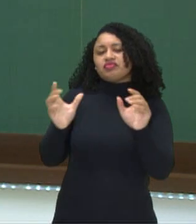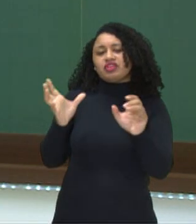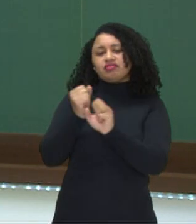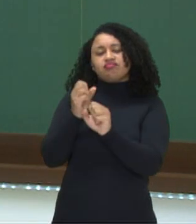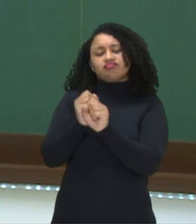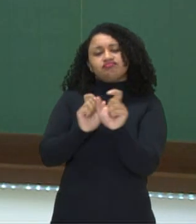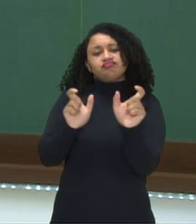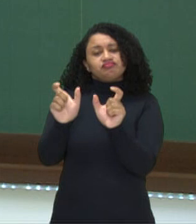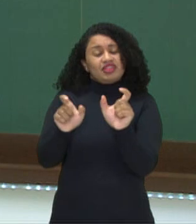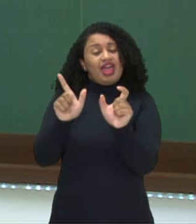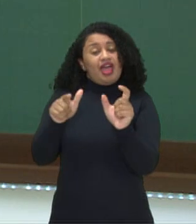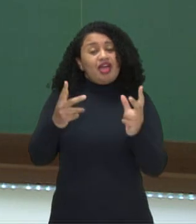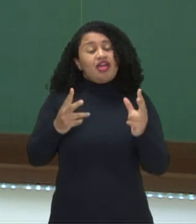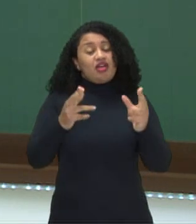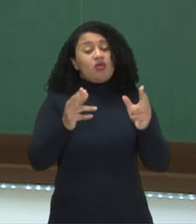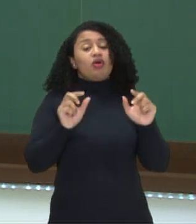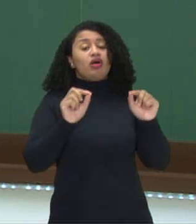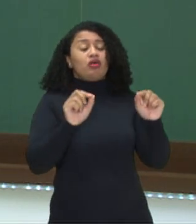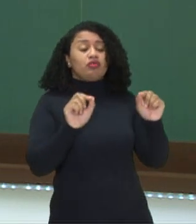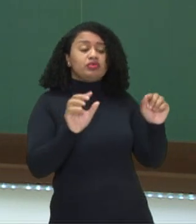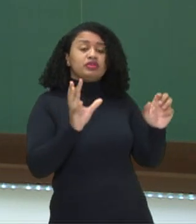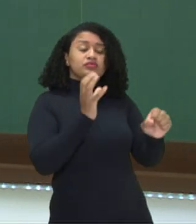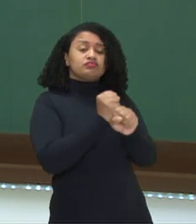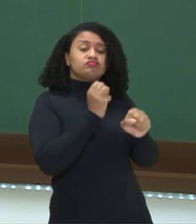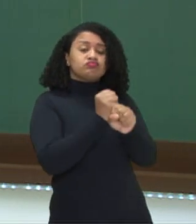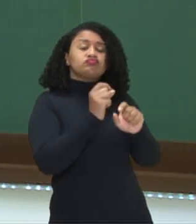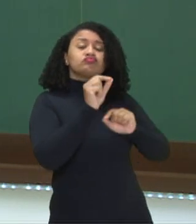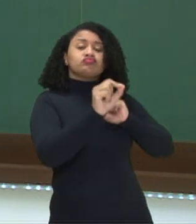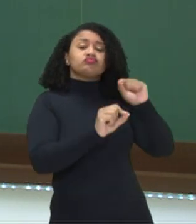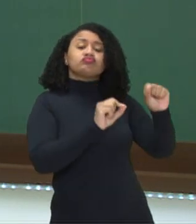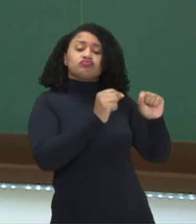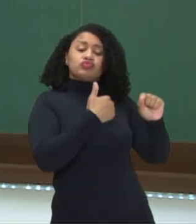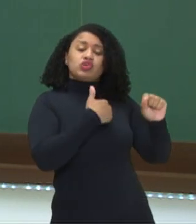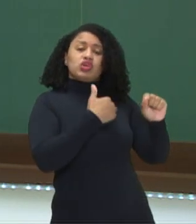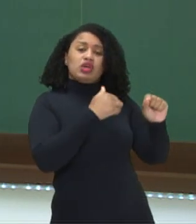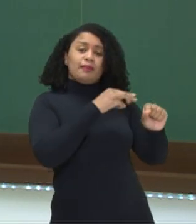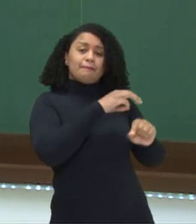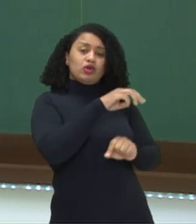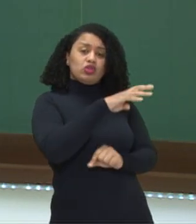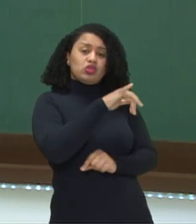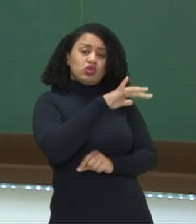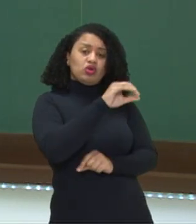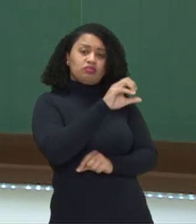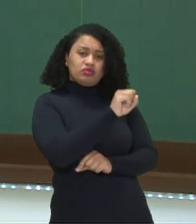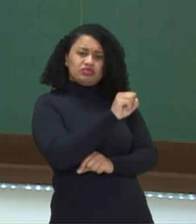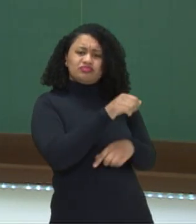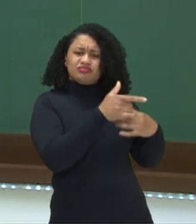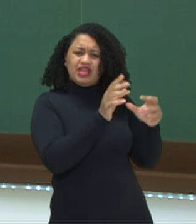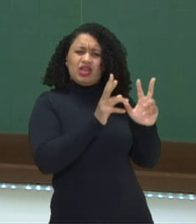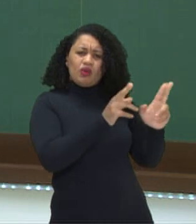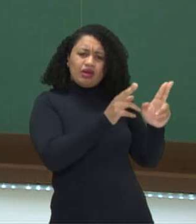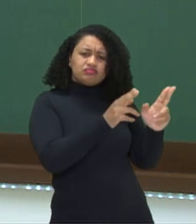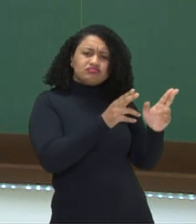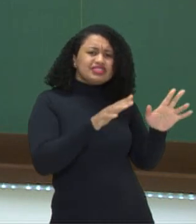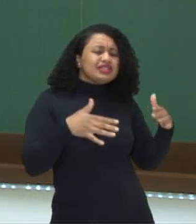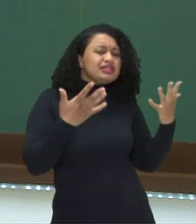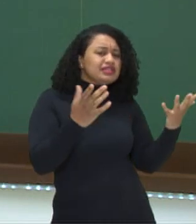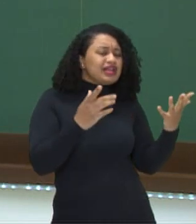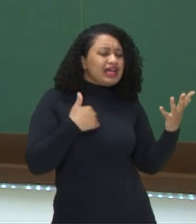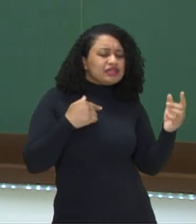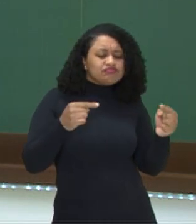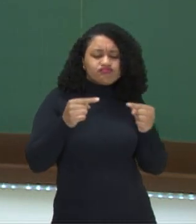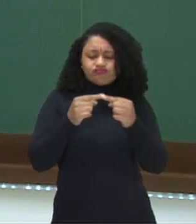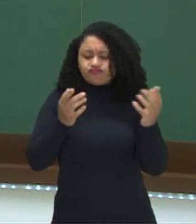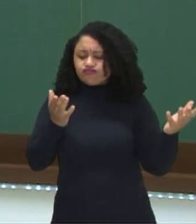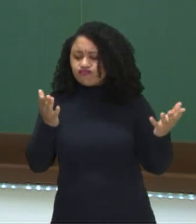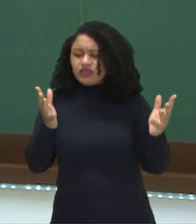dos polinômios é a mesma regra para que trabalha com a adição dos monômios? Será que isso tem alguma coisa a ver com a